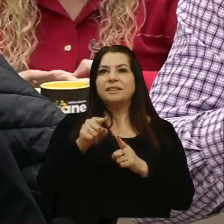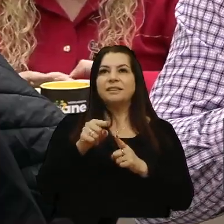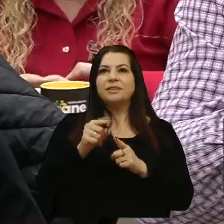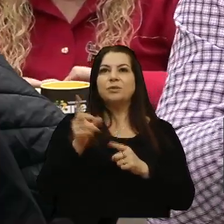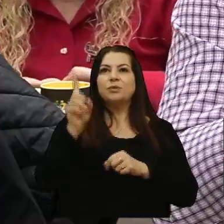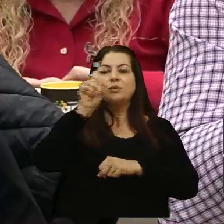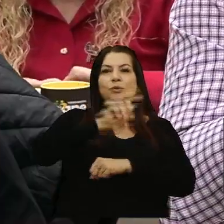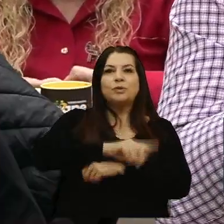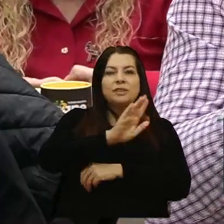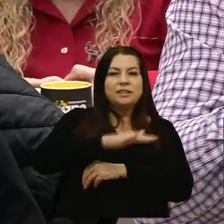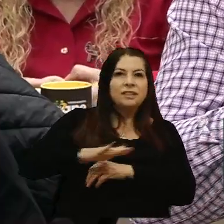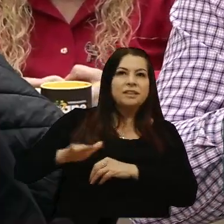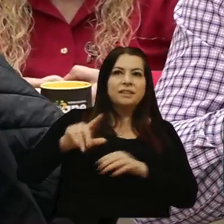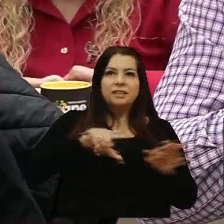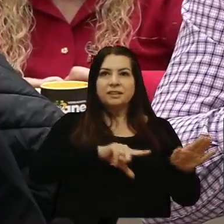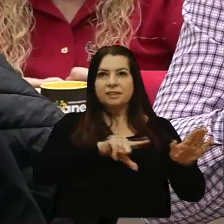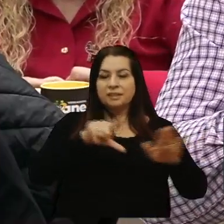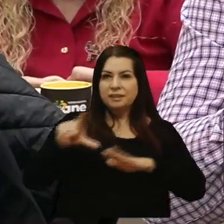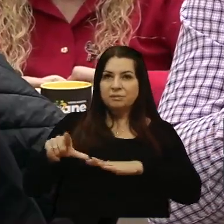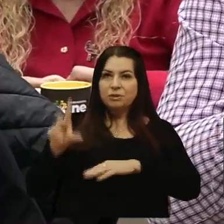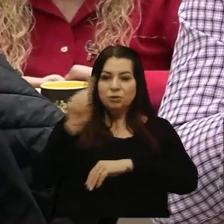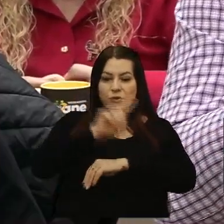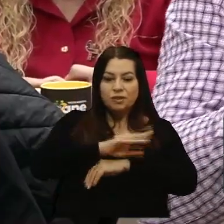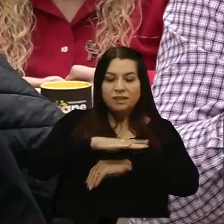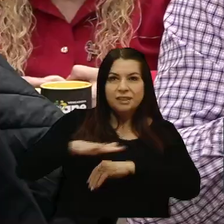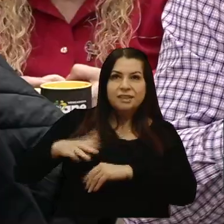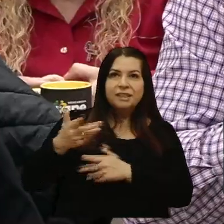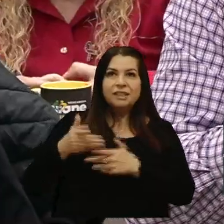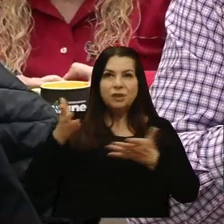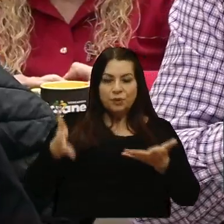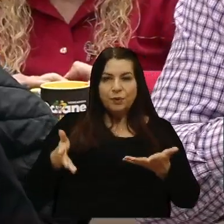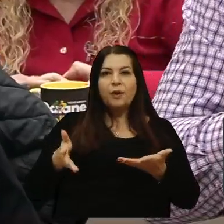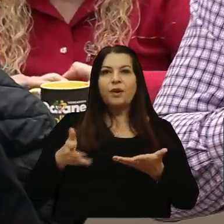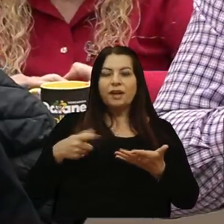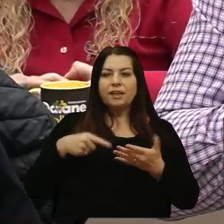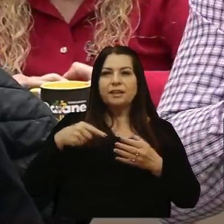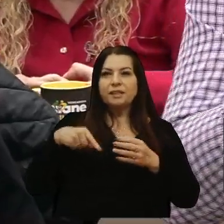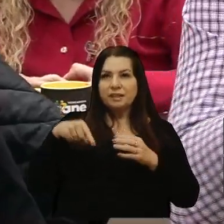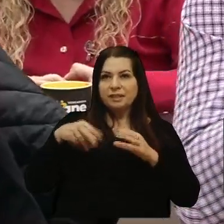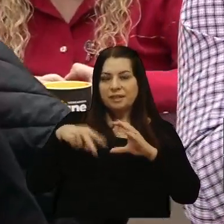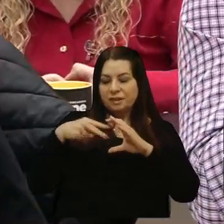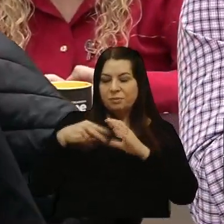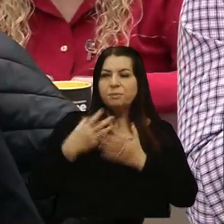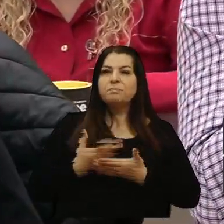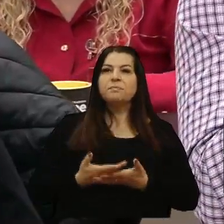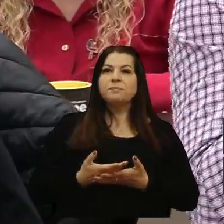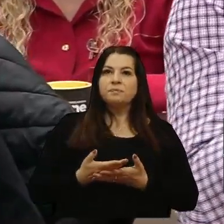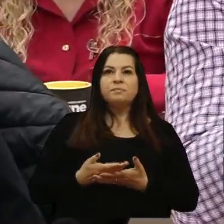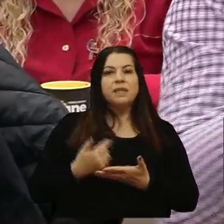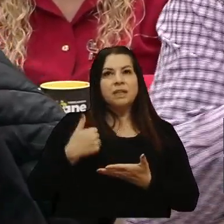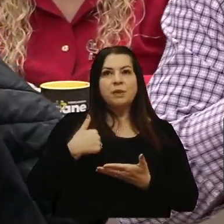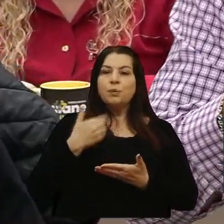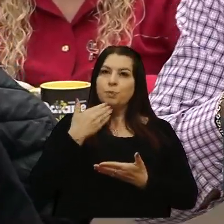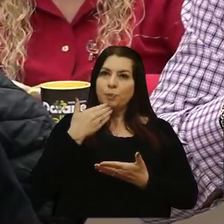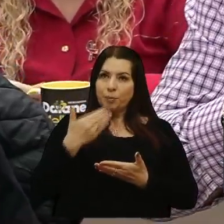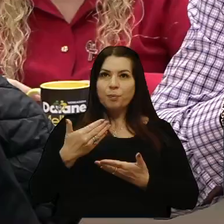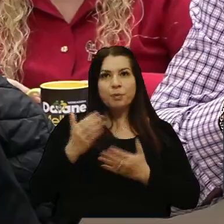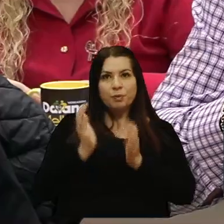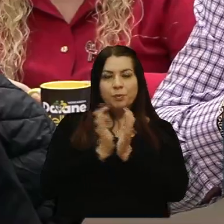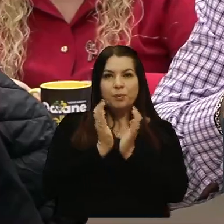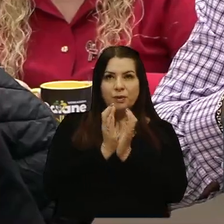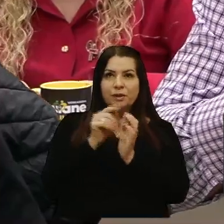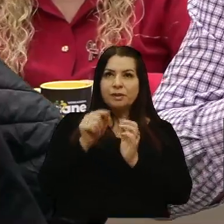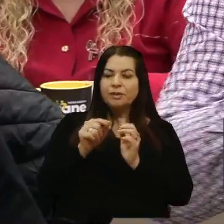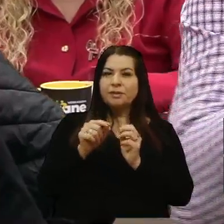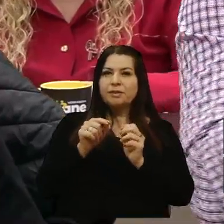das Crianças, com a semana aí das crianças agora, estão aqui nessa casa, nessa Câmara Municipal. E eu peço para os colegas que deixem